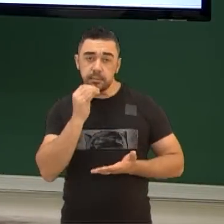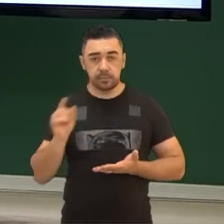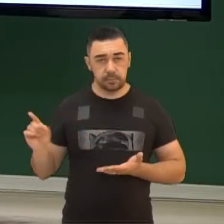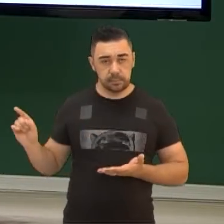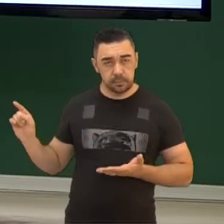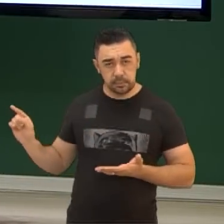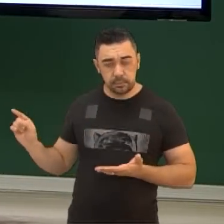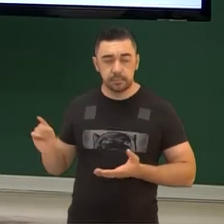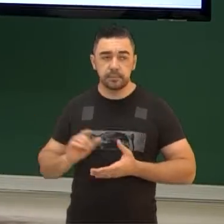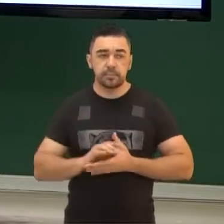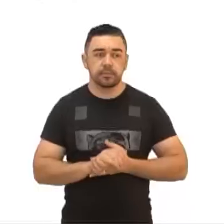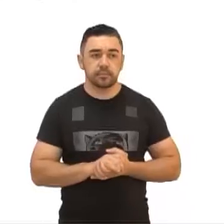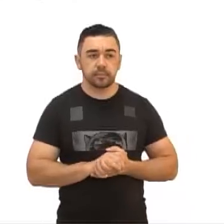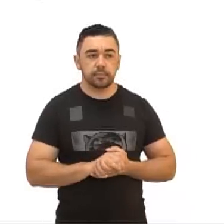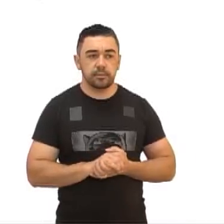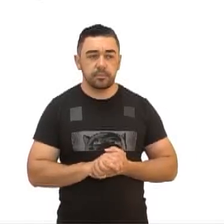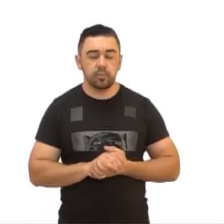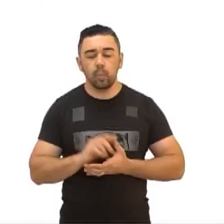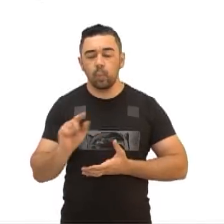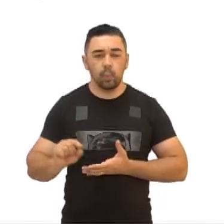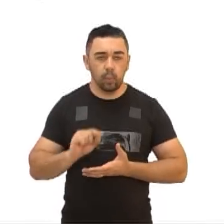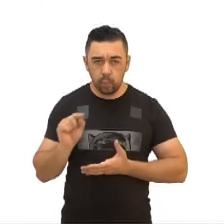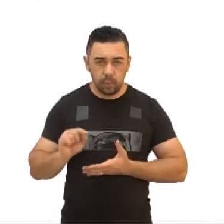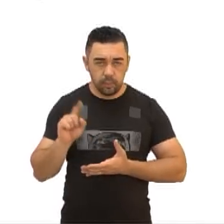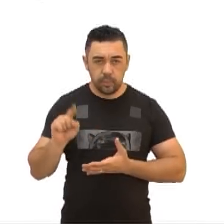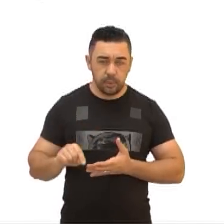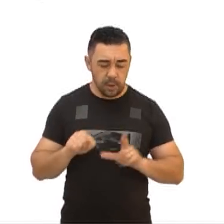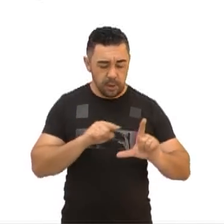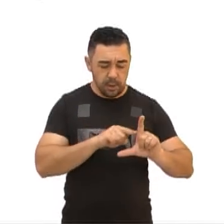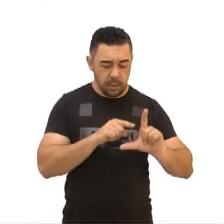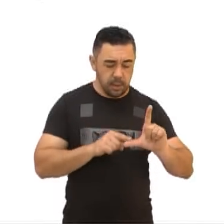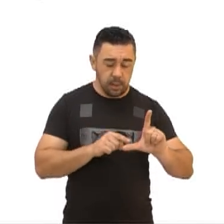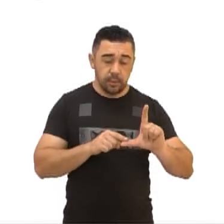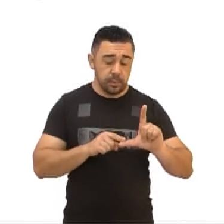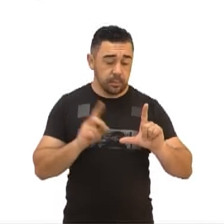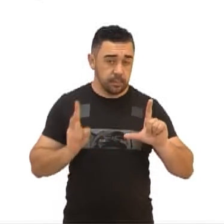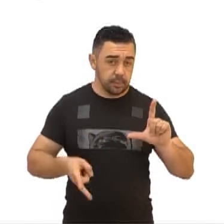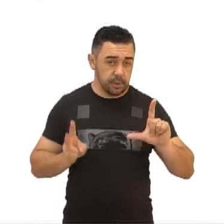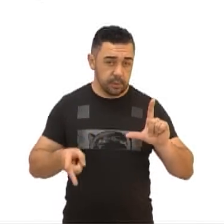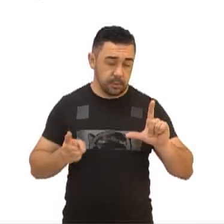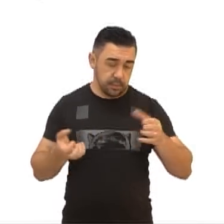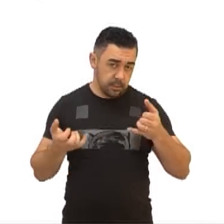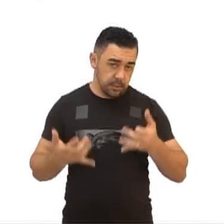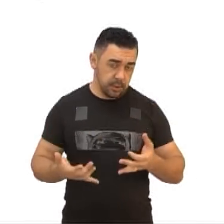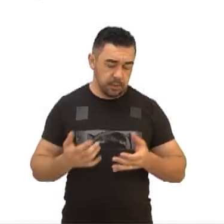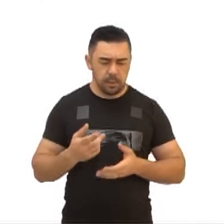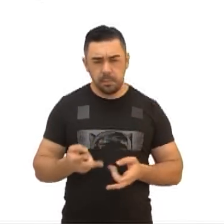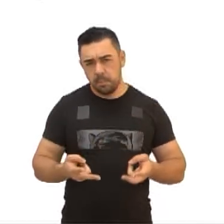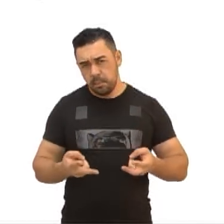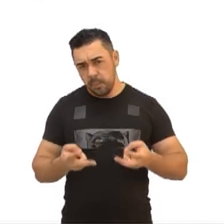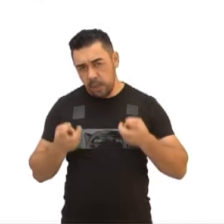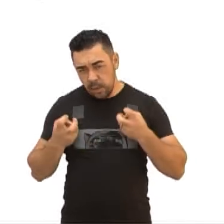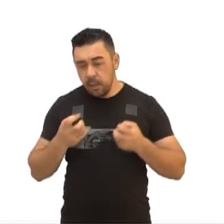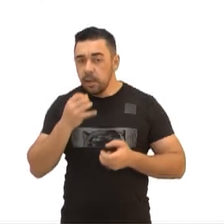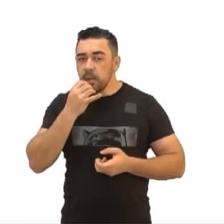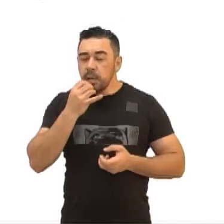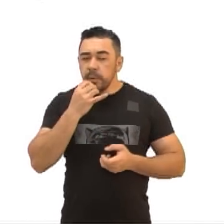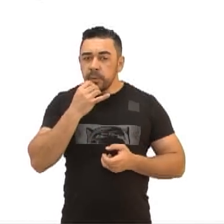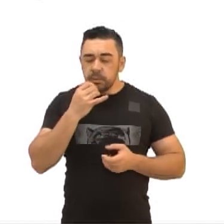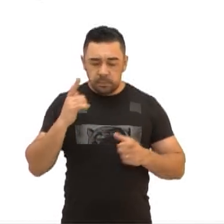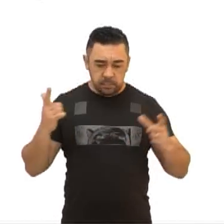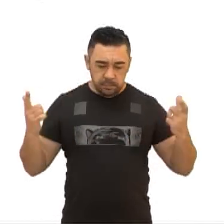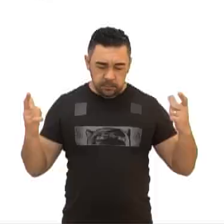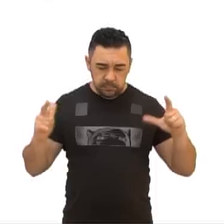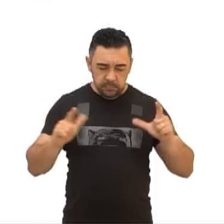Olha só aqui com a professora. O que são ângulos semelhantes que nós falamos ali anteriormente? Perceba que quando nós vamos reduzir